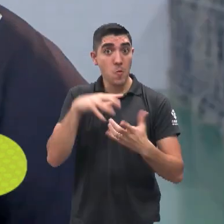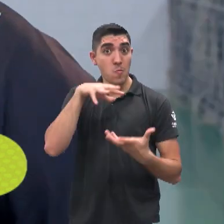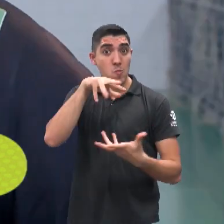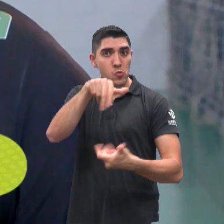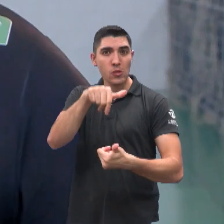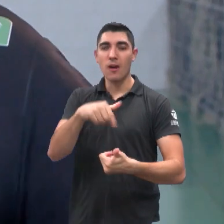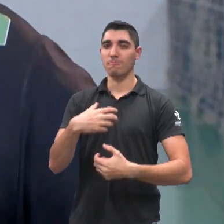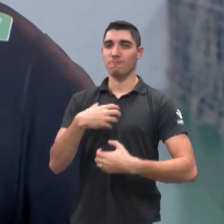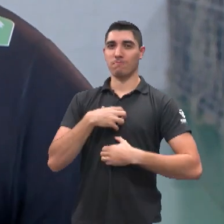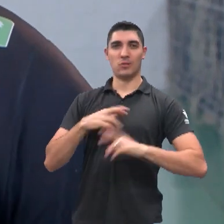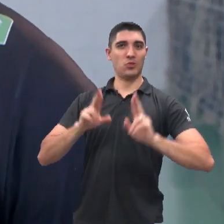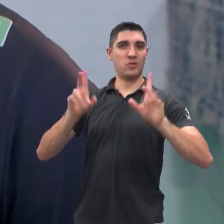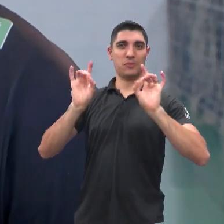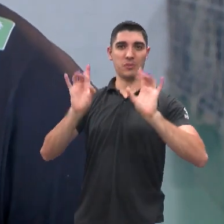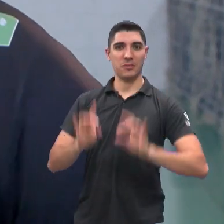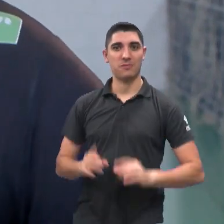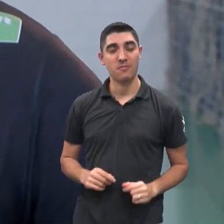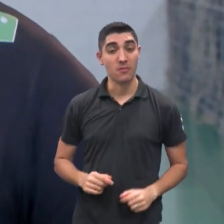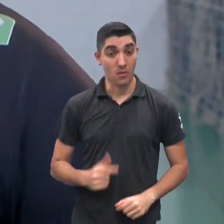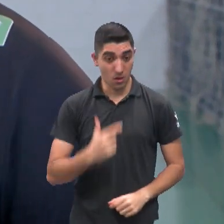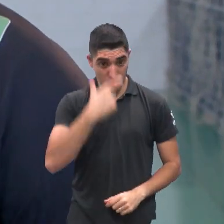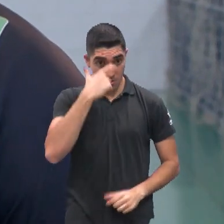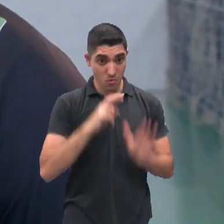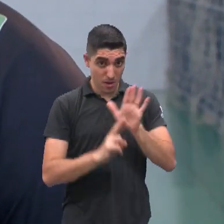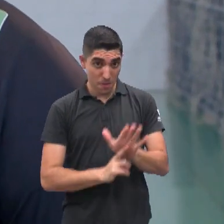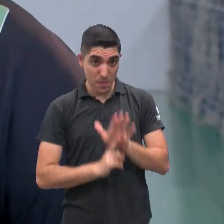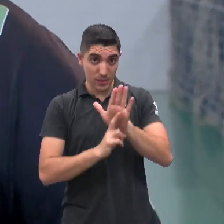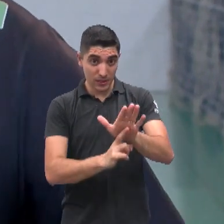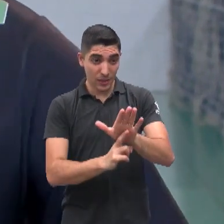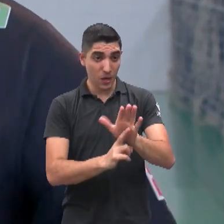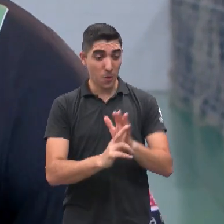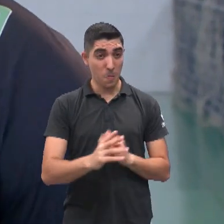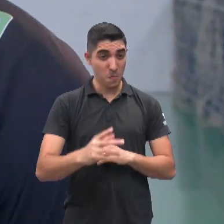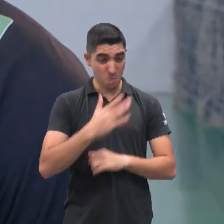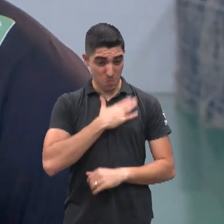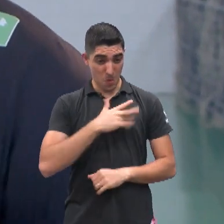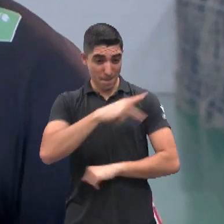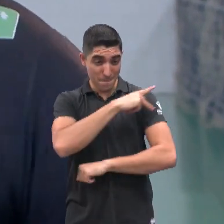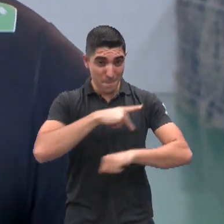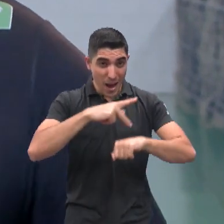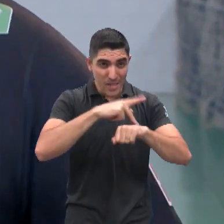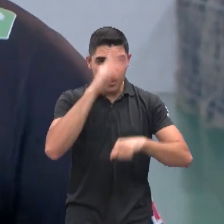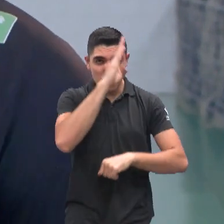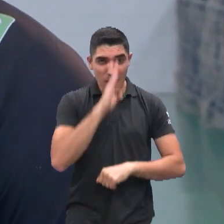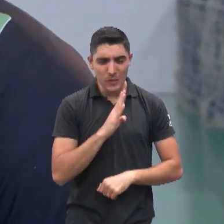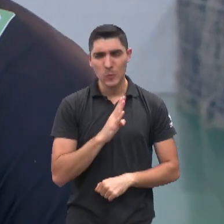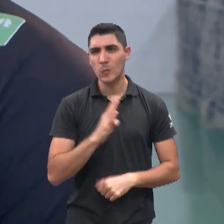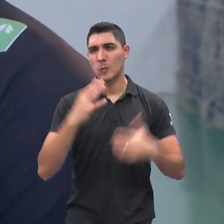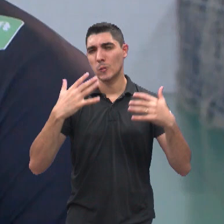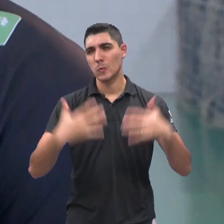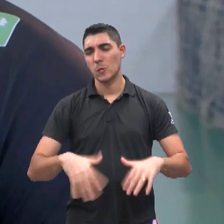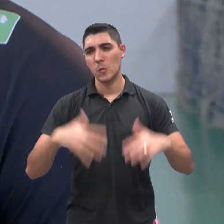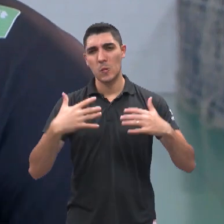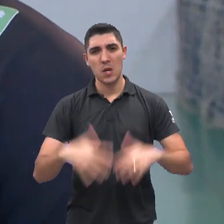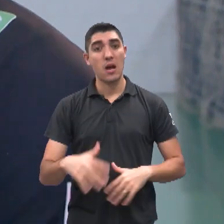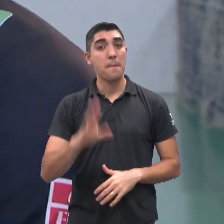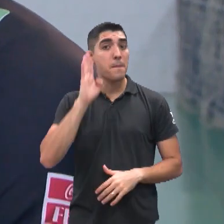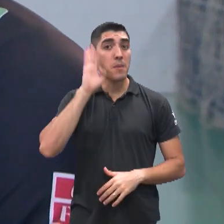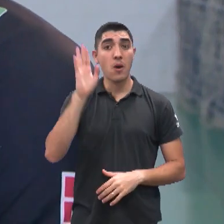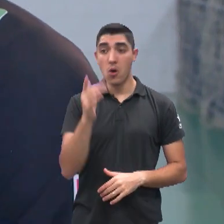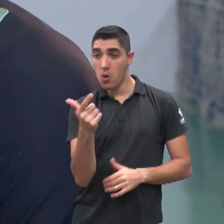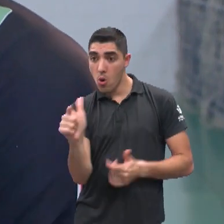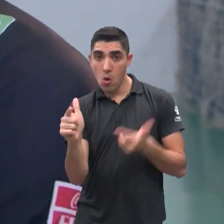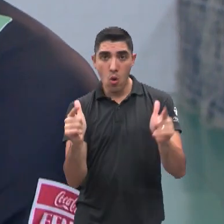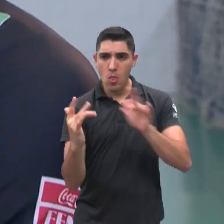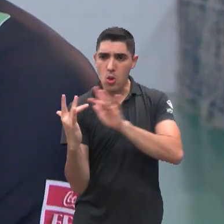especial. Quando você representa o seu país, principalmente pela rápida adaptação que você tem que ter com atletas de outras equipes, de outros lugares. Aqui a gente